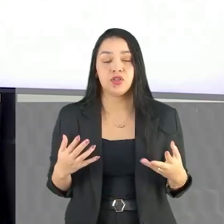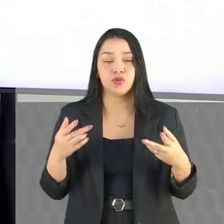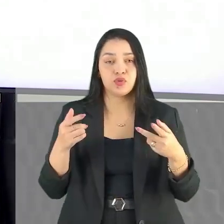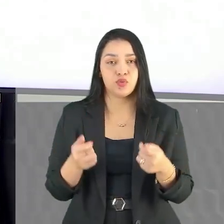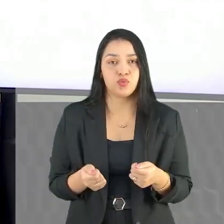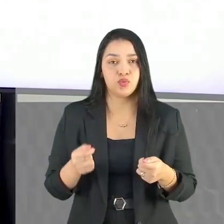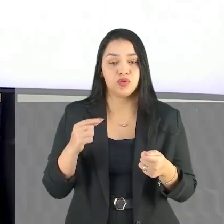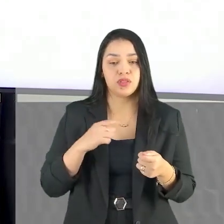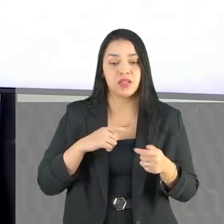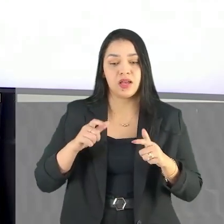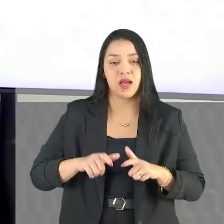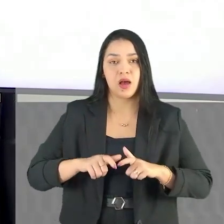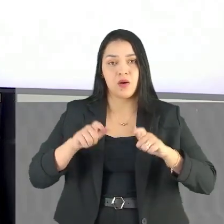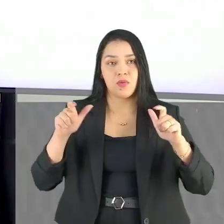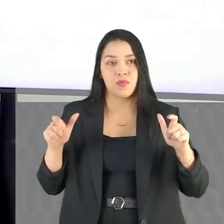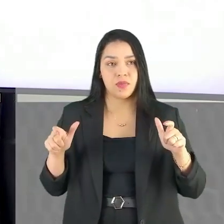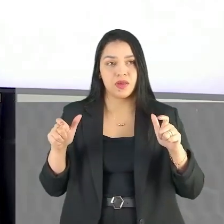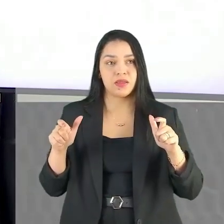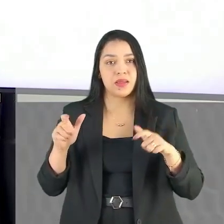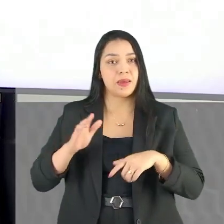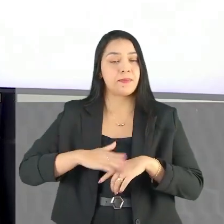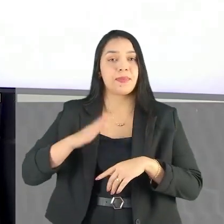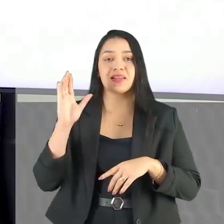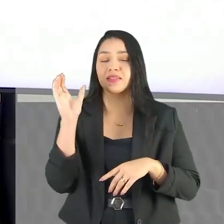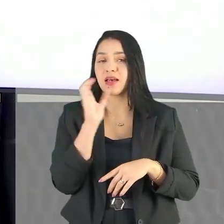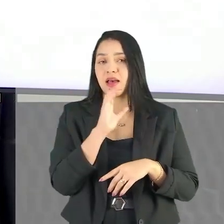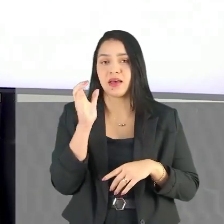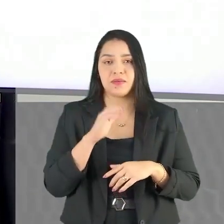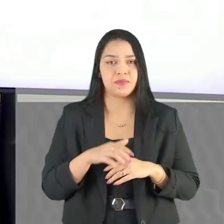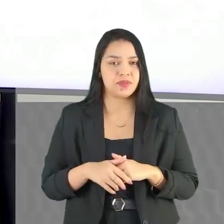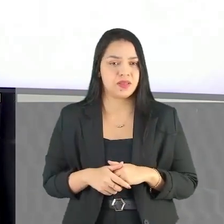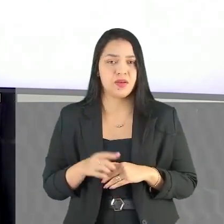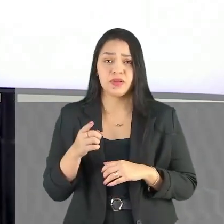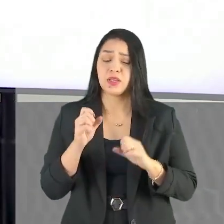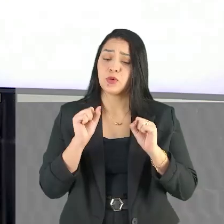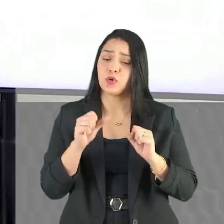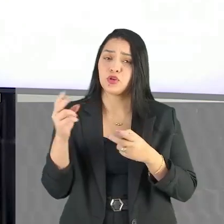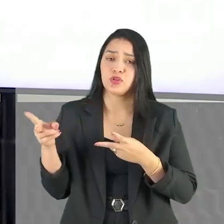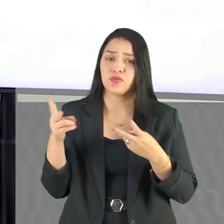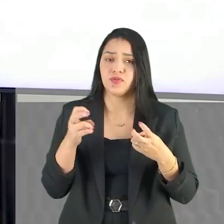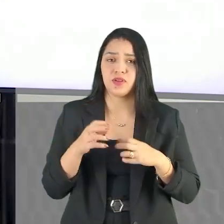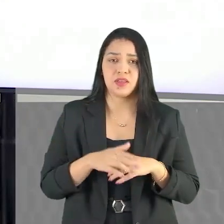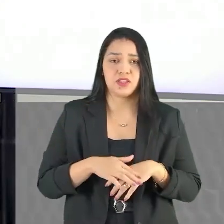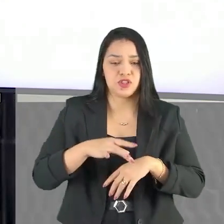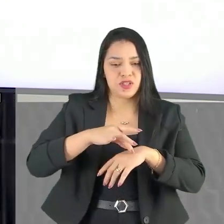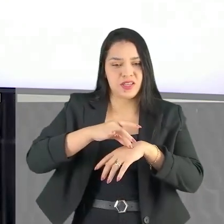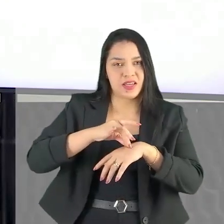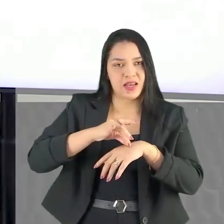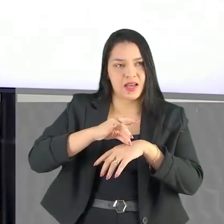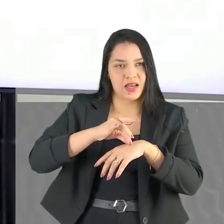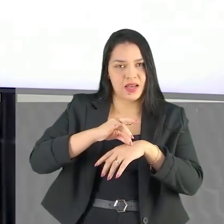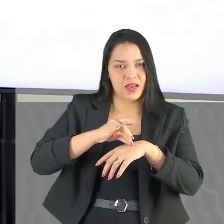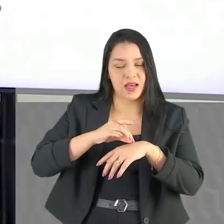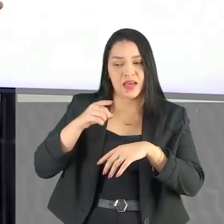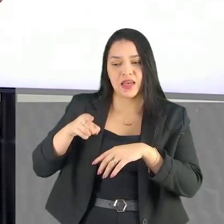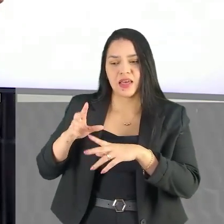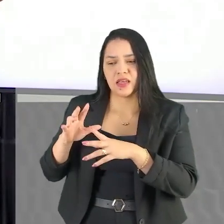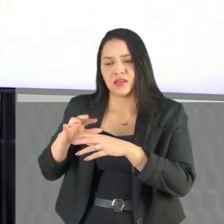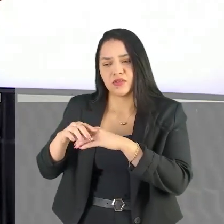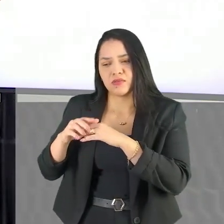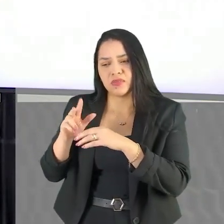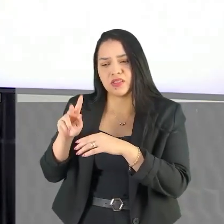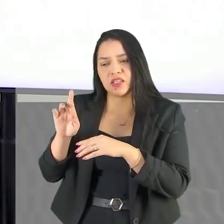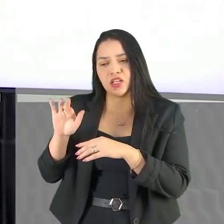área de contato aumenta, uma reação se torna mais rápida. Pode ver, ó, uma peça de carne inteira, uma peça de carne